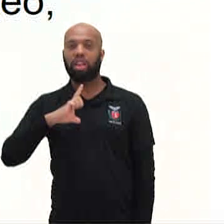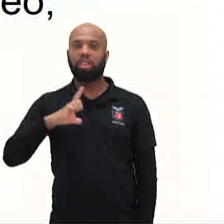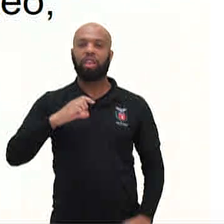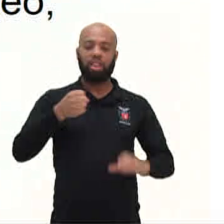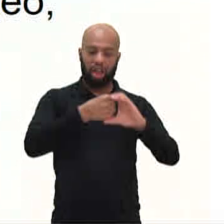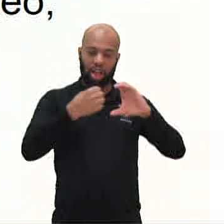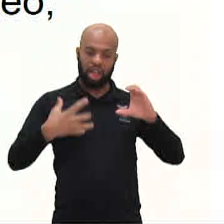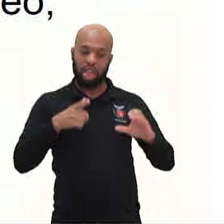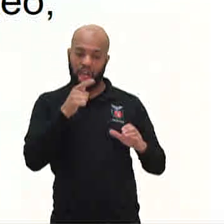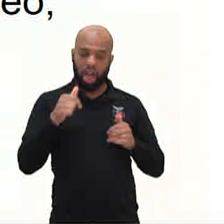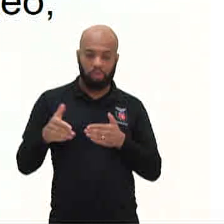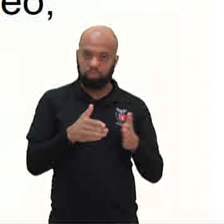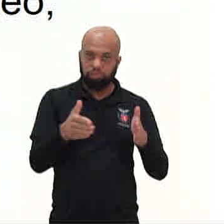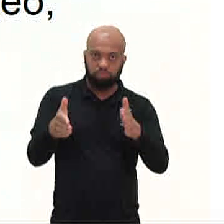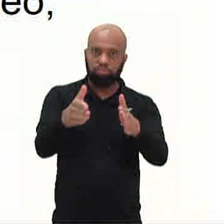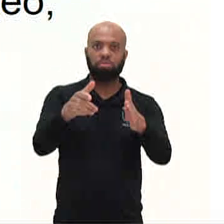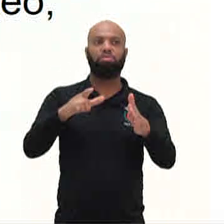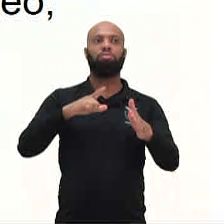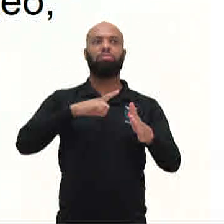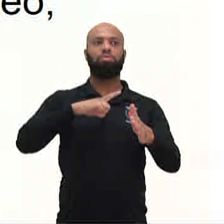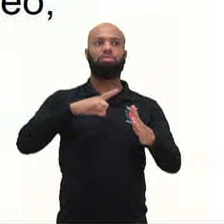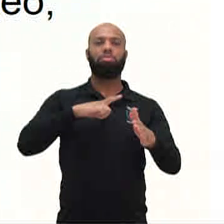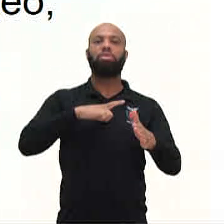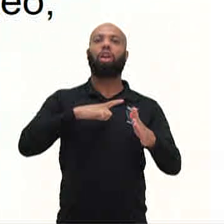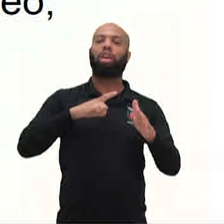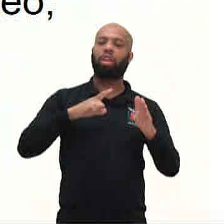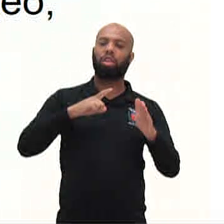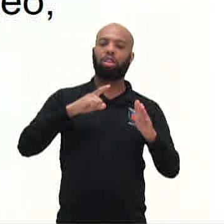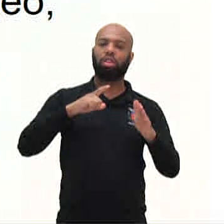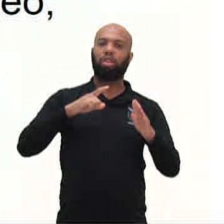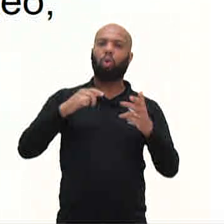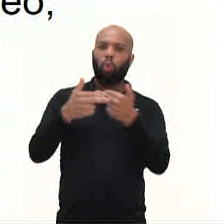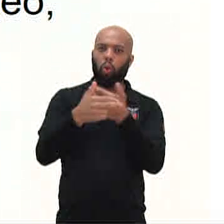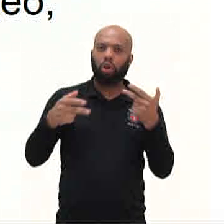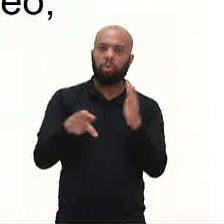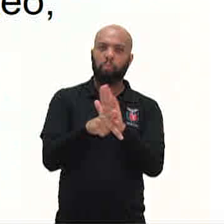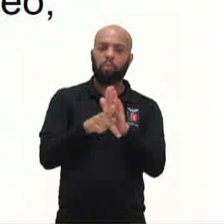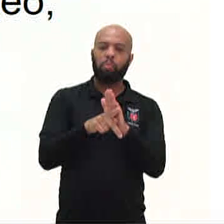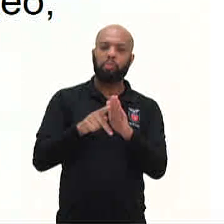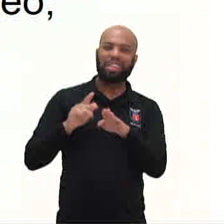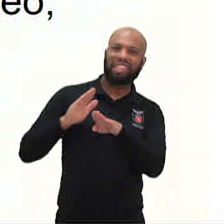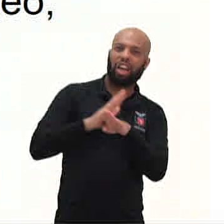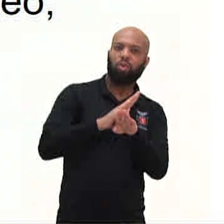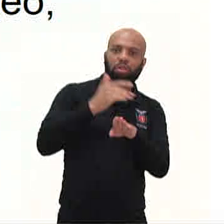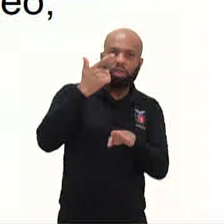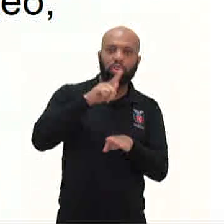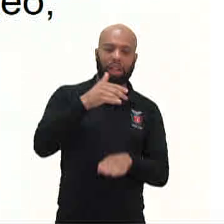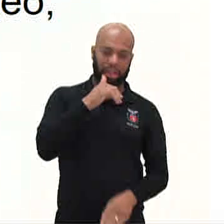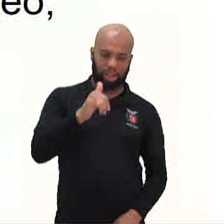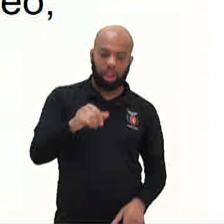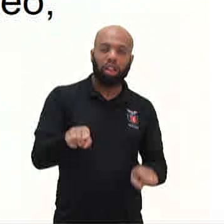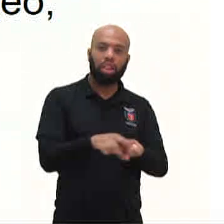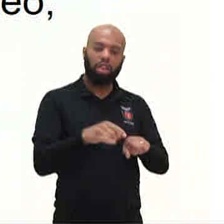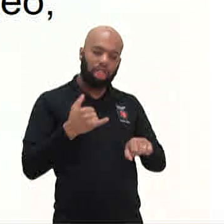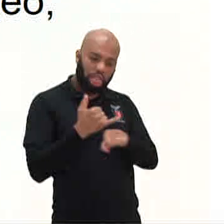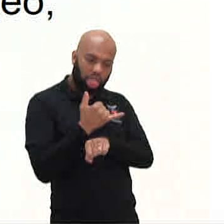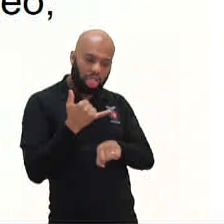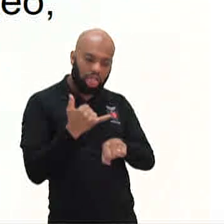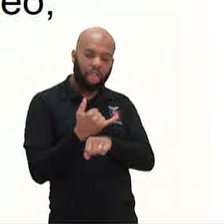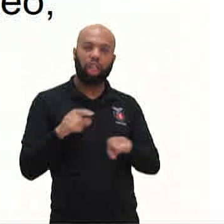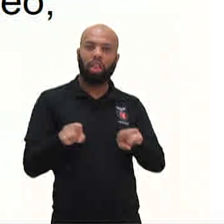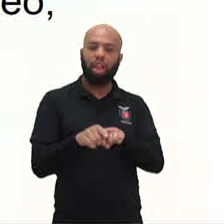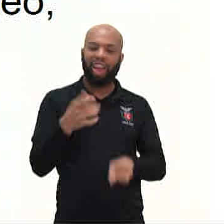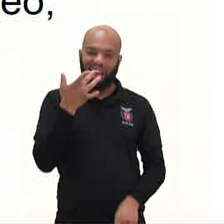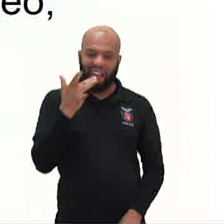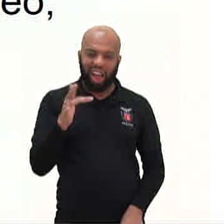rios de planalto, portanto, com grande potencial hidrelétrico. Tem ali a exploração de ferro, manganês, ouro